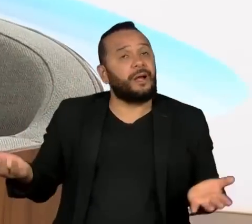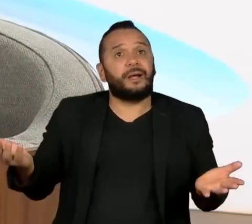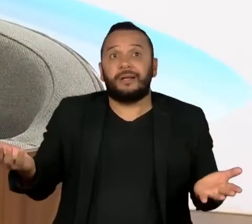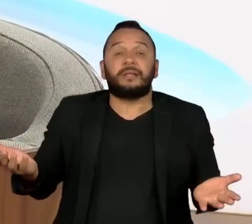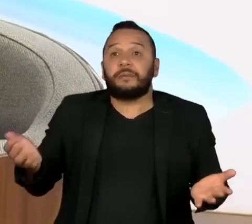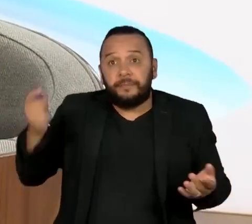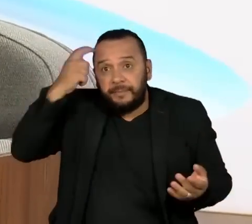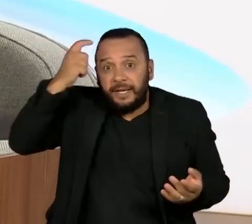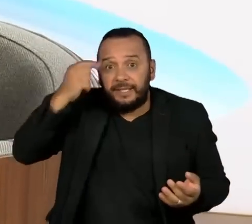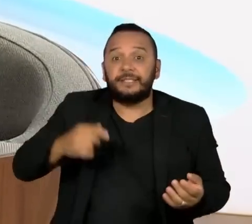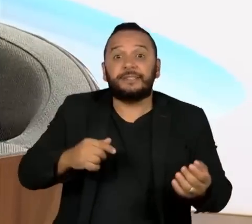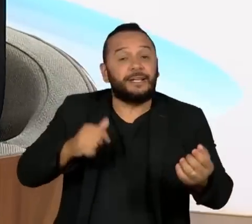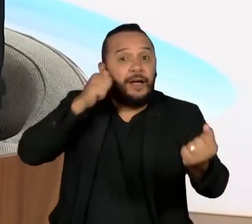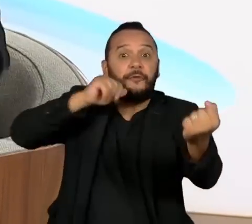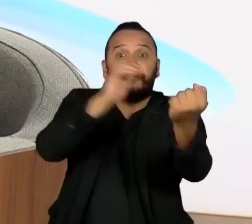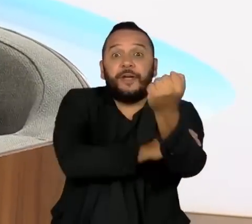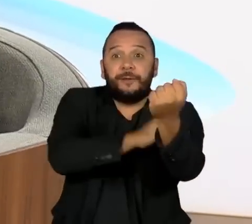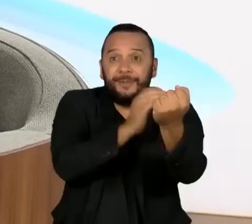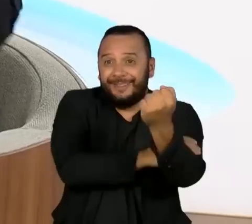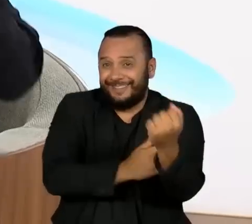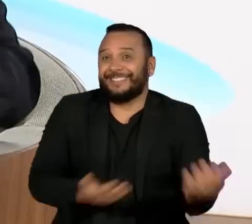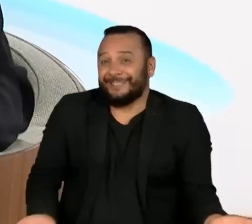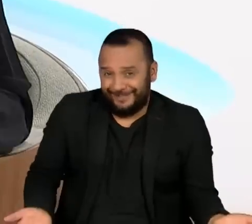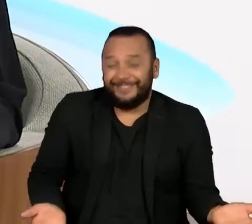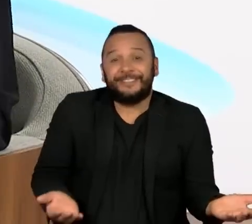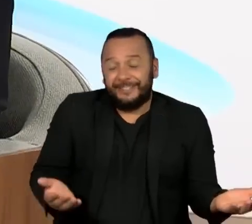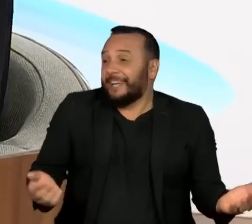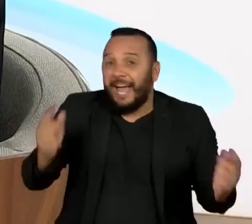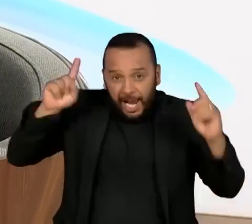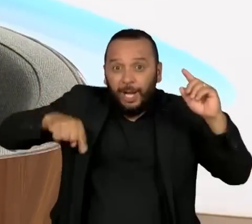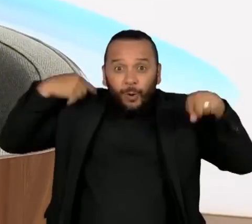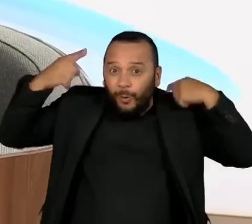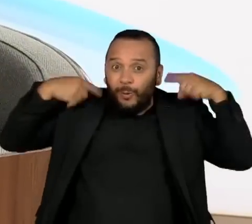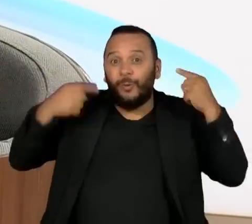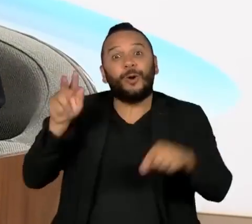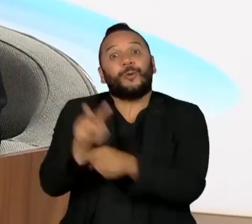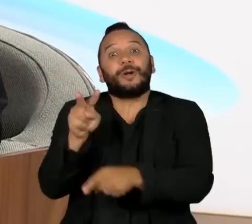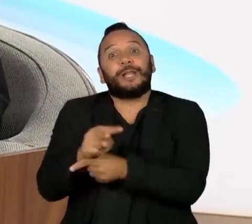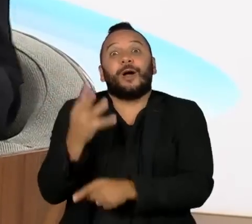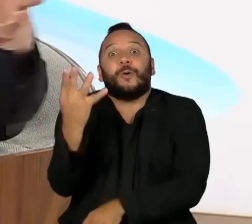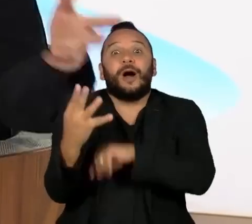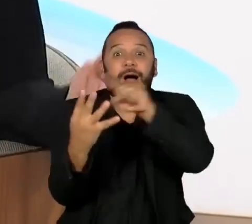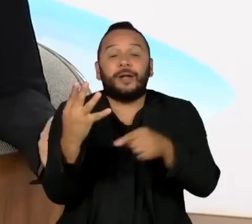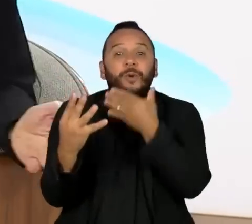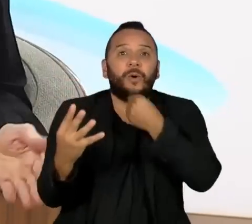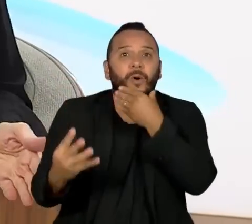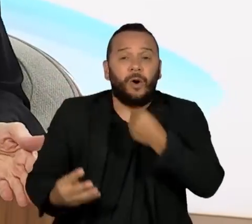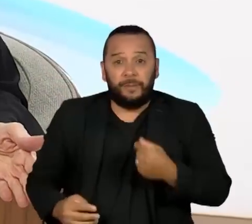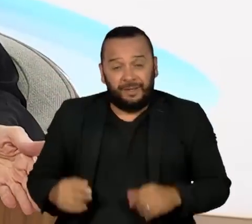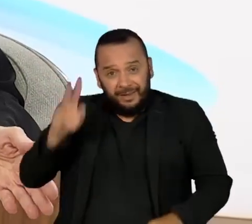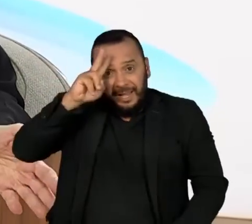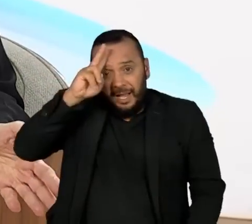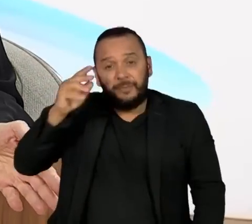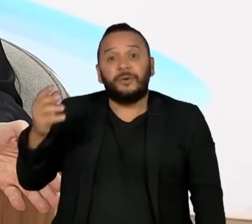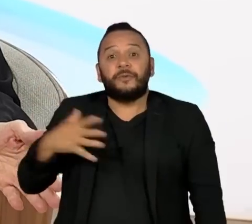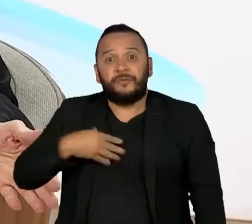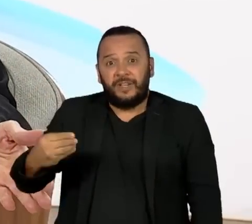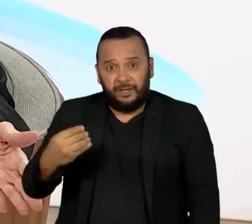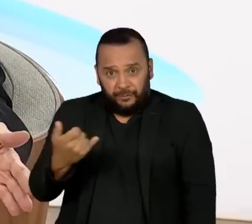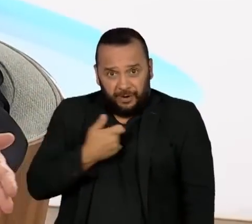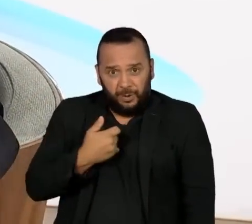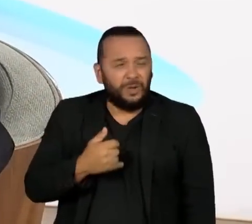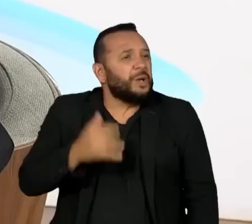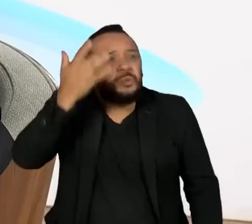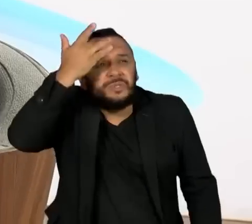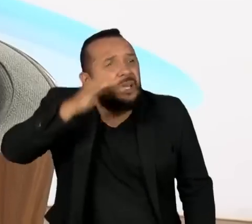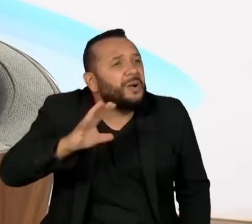mundo feminista. O meu filho, uma vez no ginásio, ele chegou em casa e falou assim: mãe, não sei o que está acontecendo com as meninas,